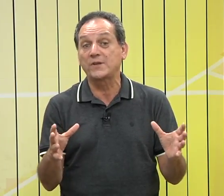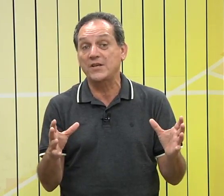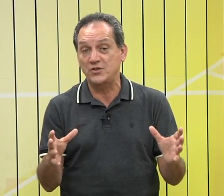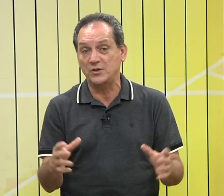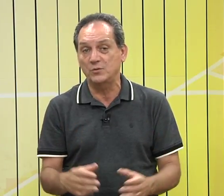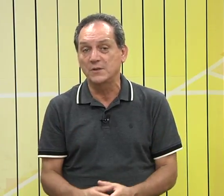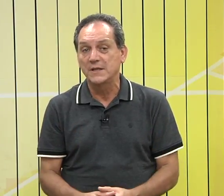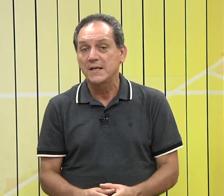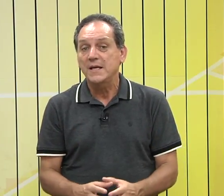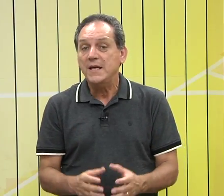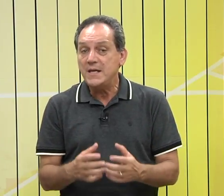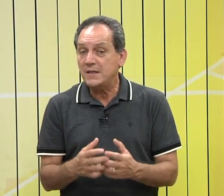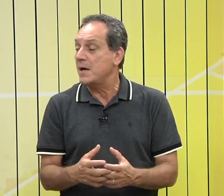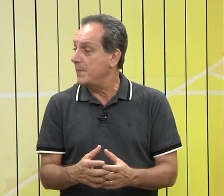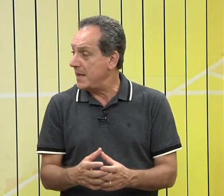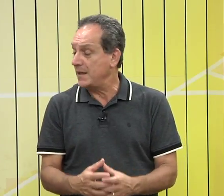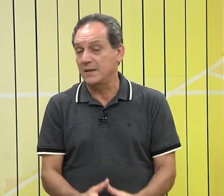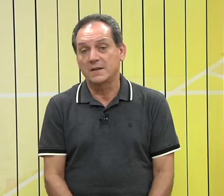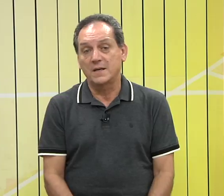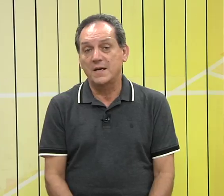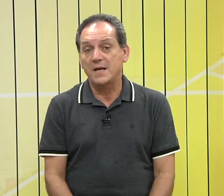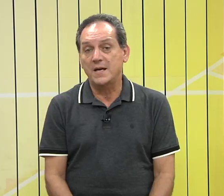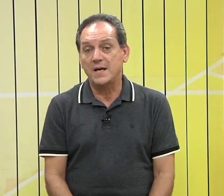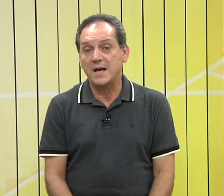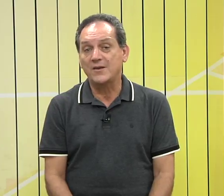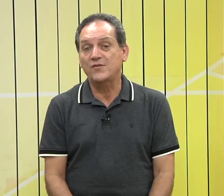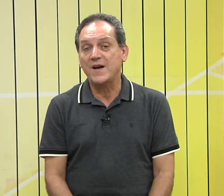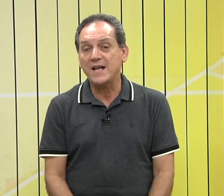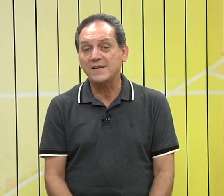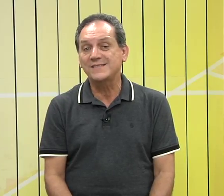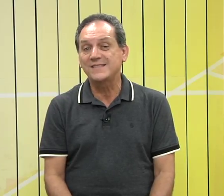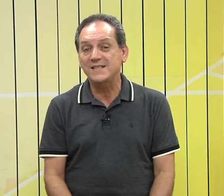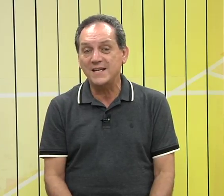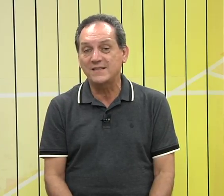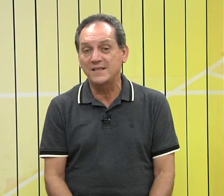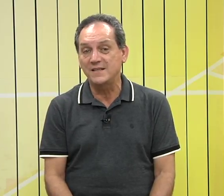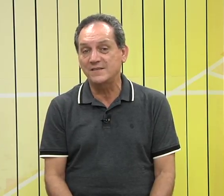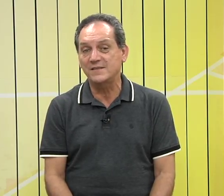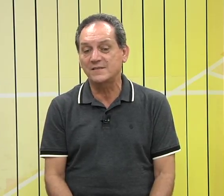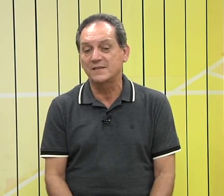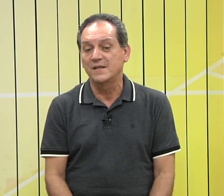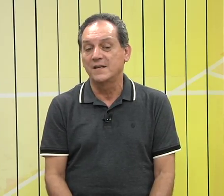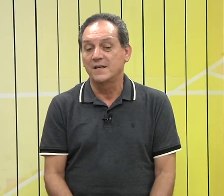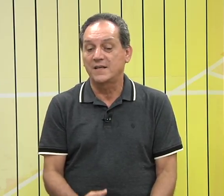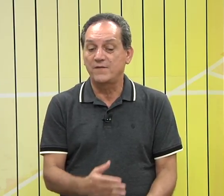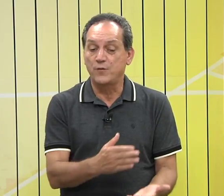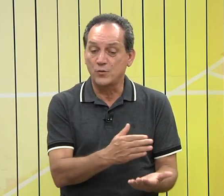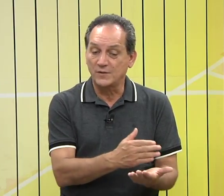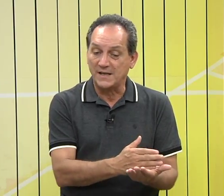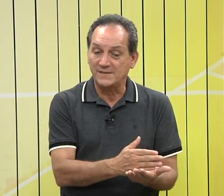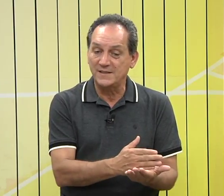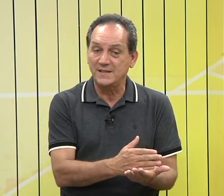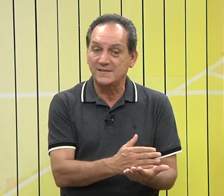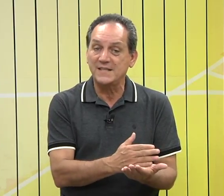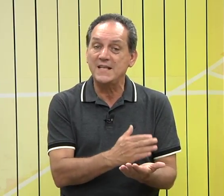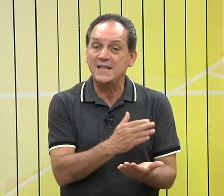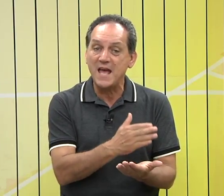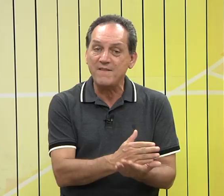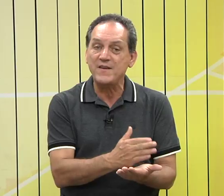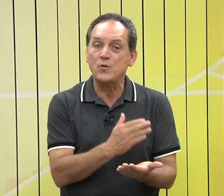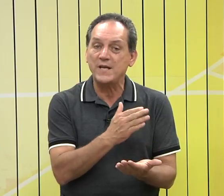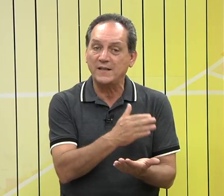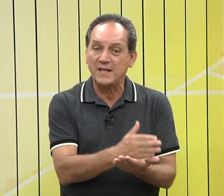permaneça protegido. E também as várias diretrizes que foram trazidas